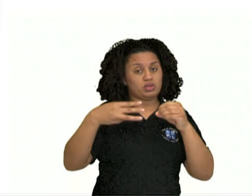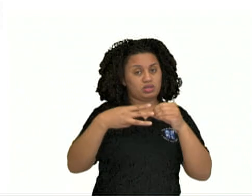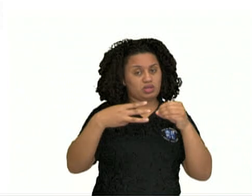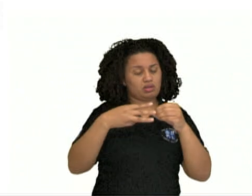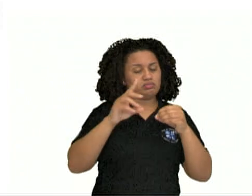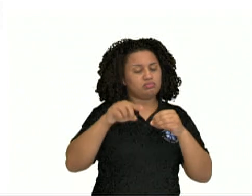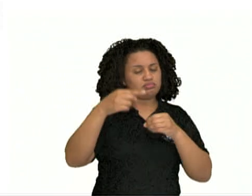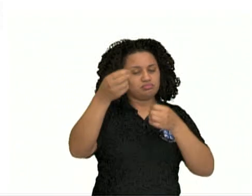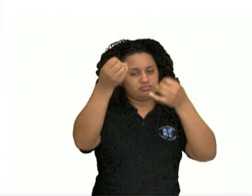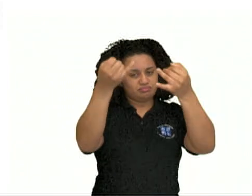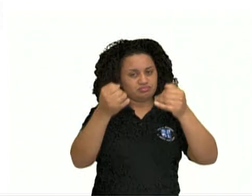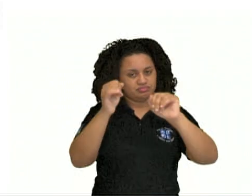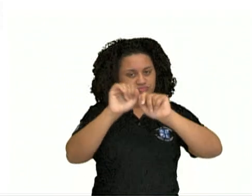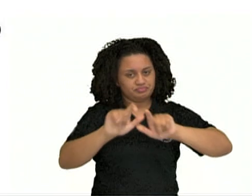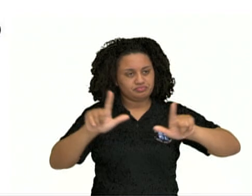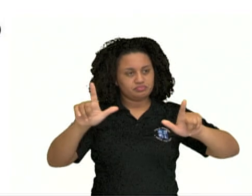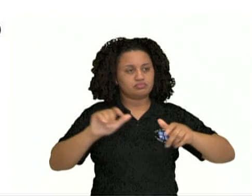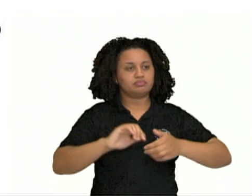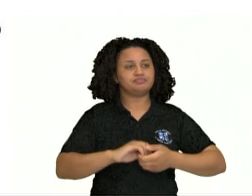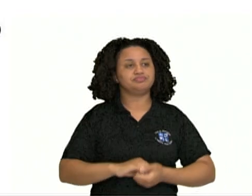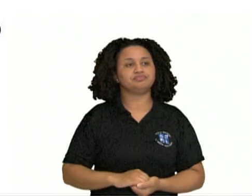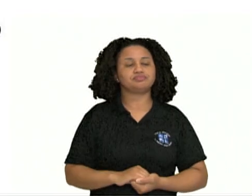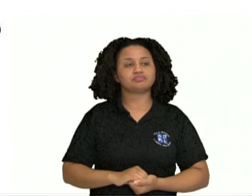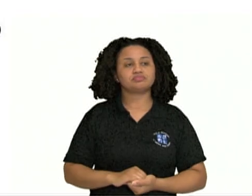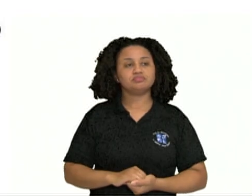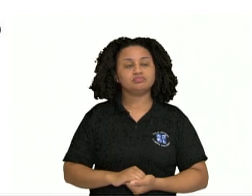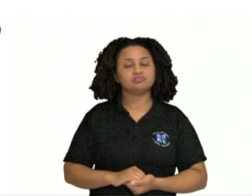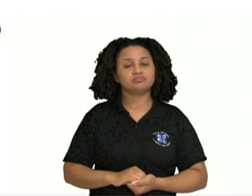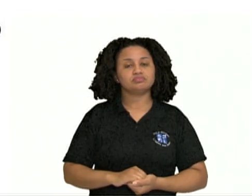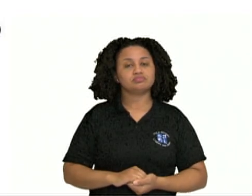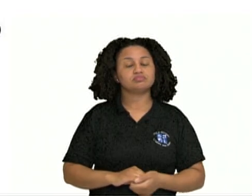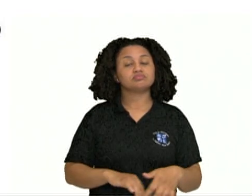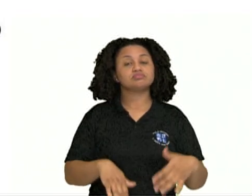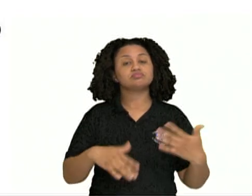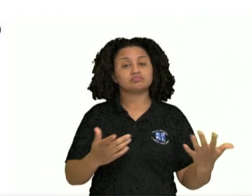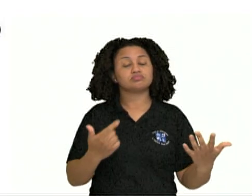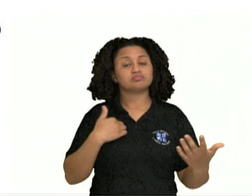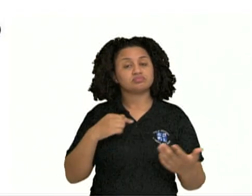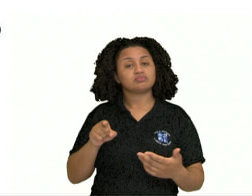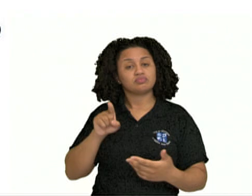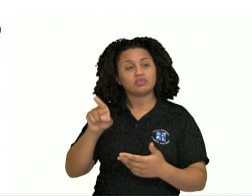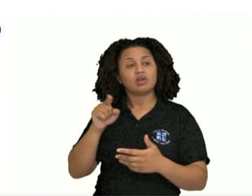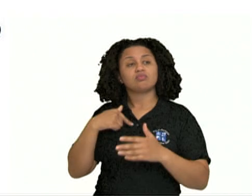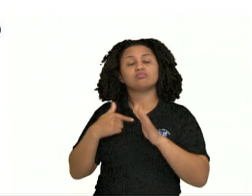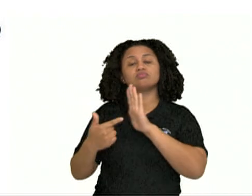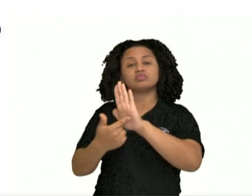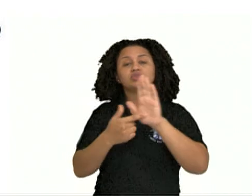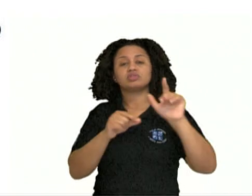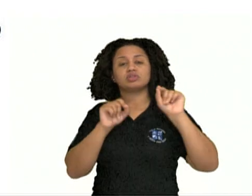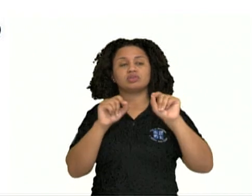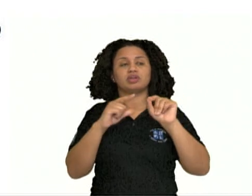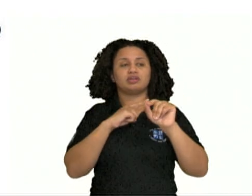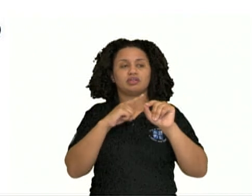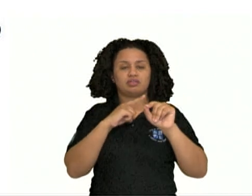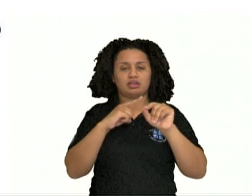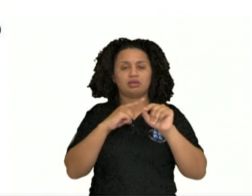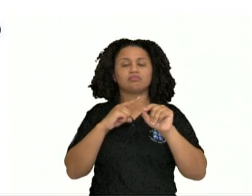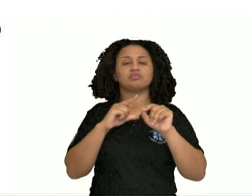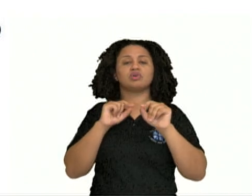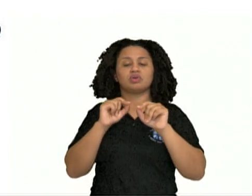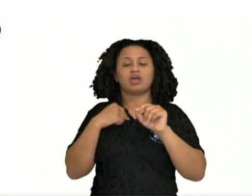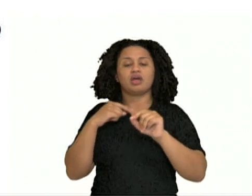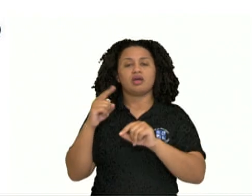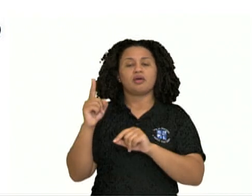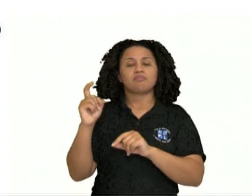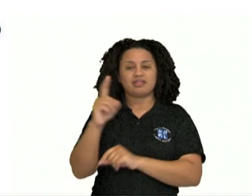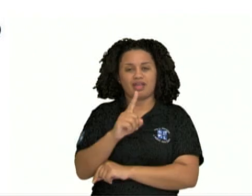vai ver mais na sequência é a célula procarionte aqui então mostrando para vocês então tenho aqui para vocês a célula de uma